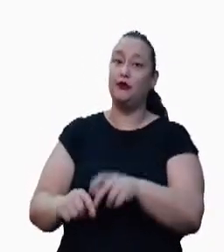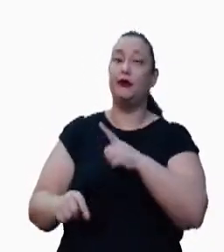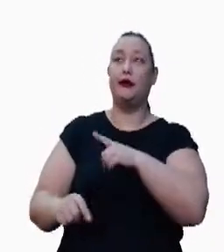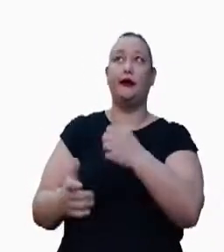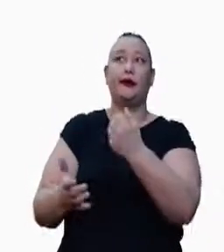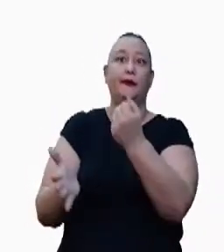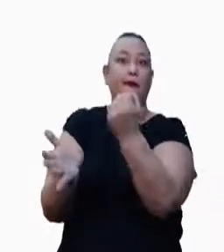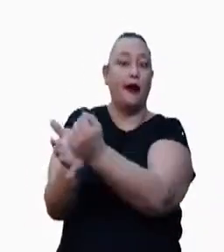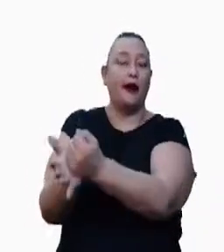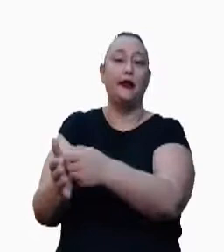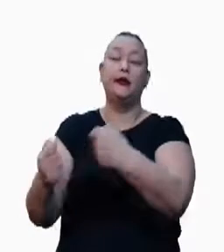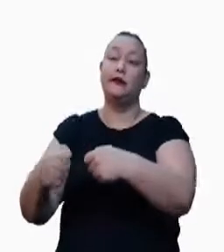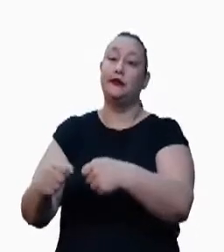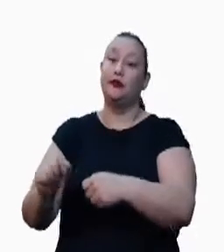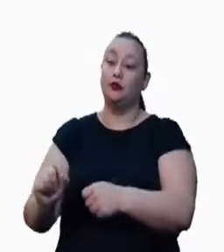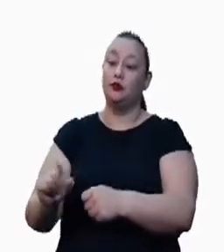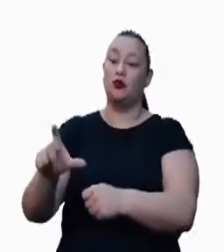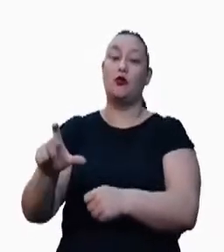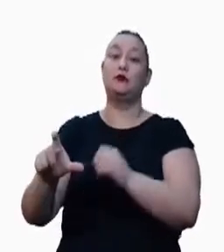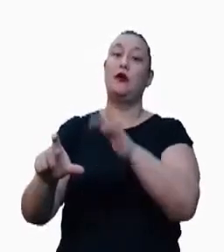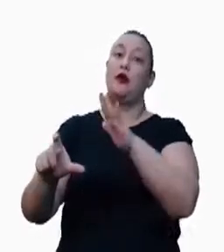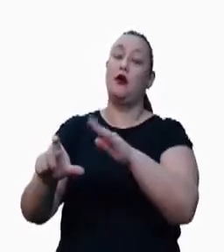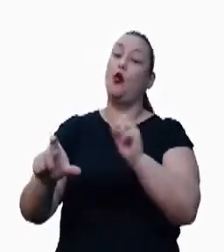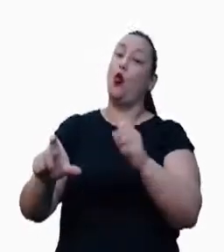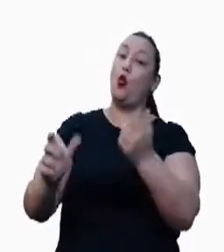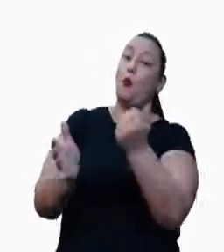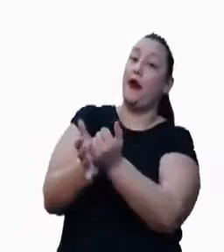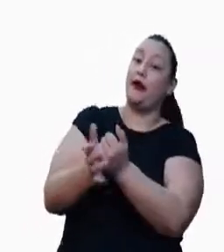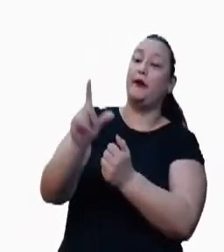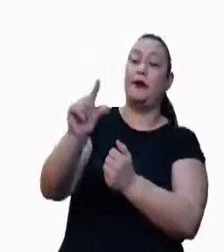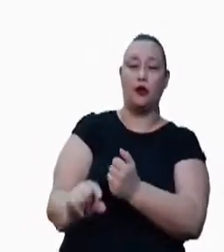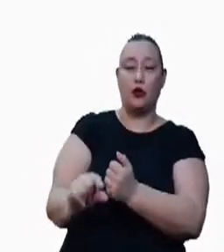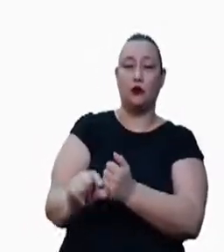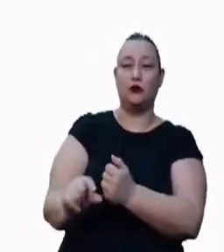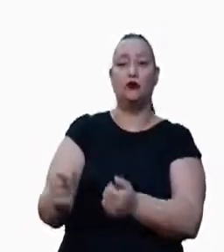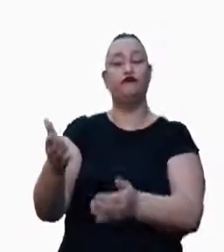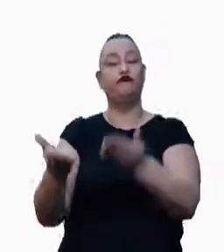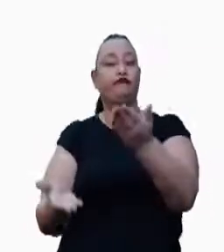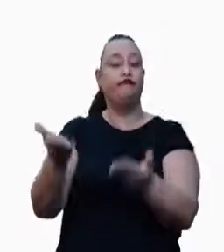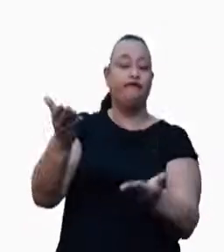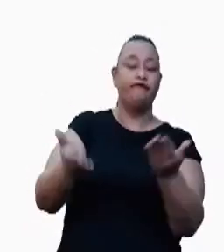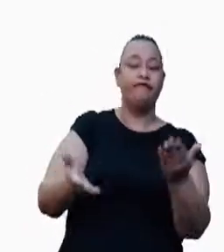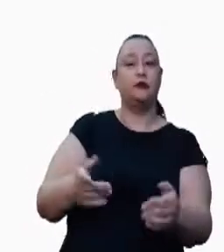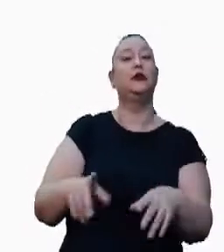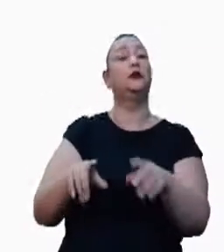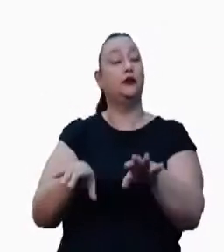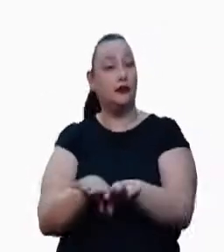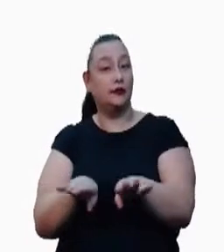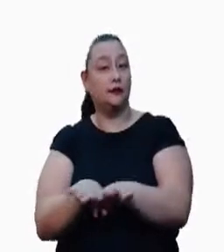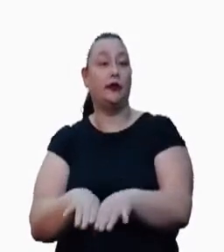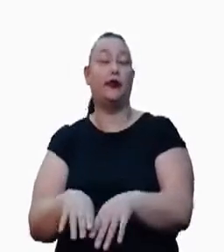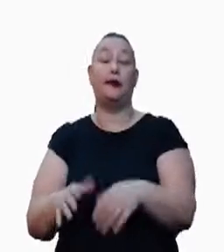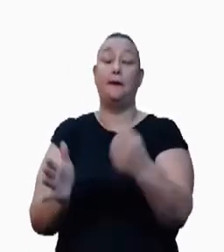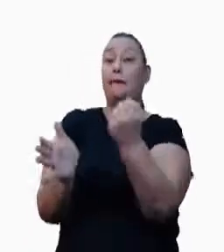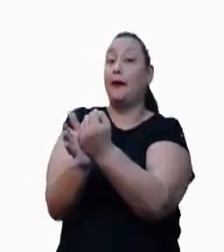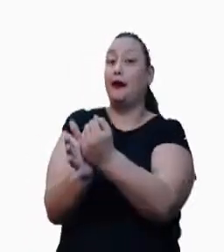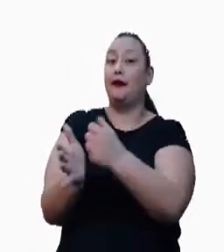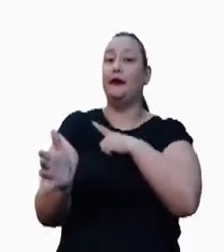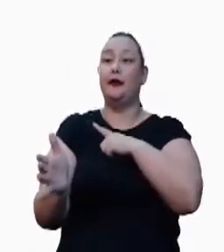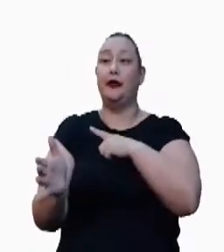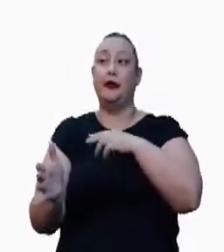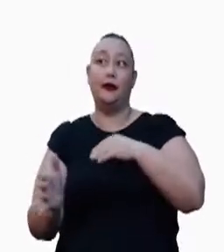você vai precisar de uma dose maior, tem marca que você vai precisar de uma dose menor. Isso, e tem marcas que vai ter um efeito